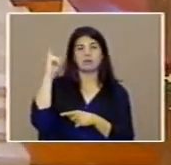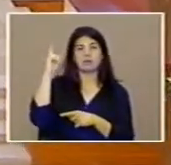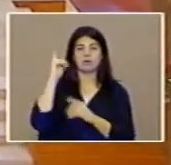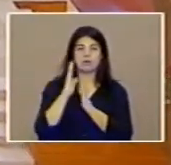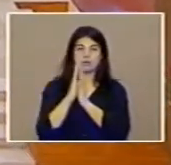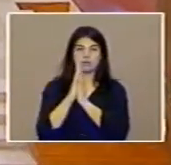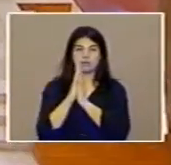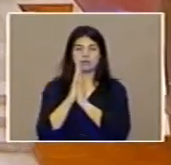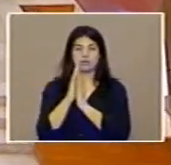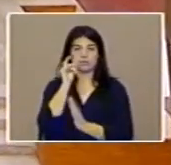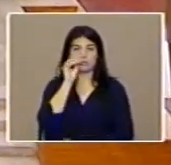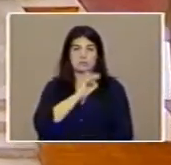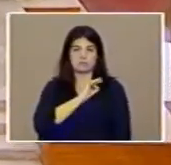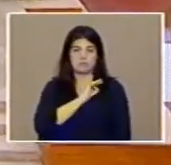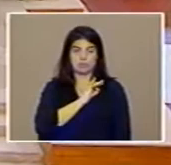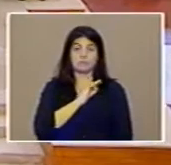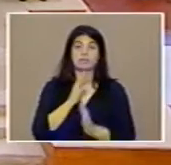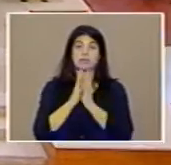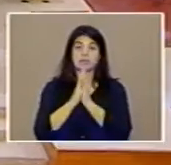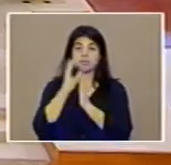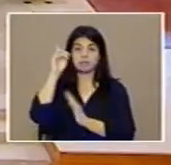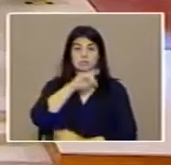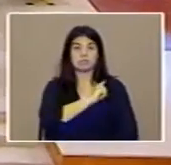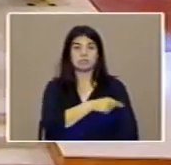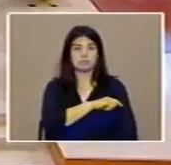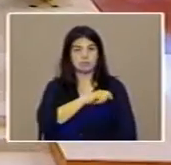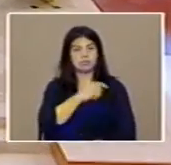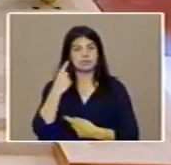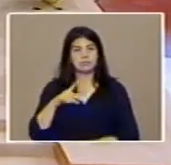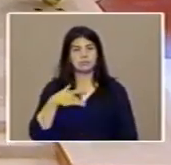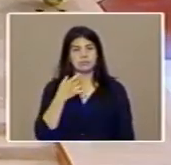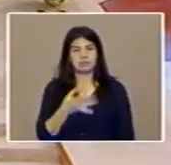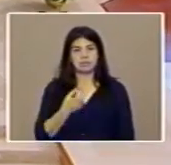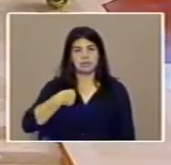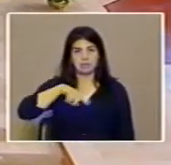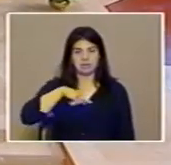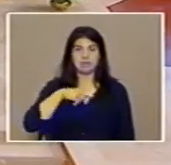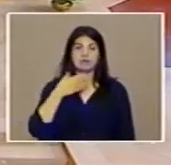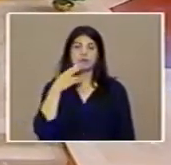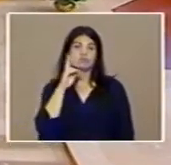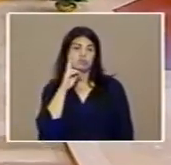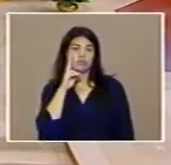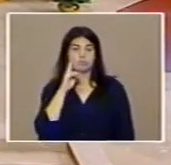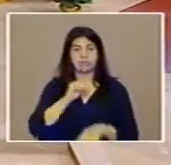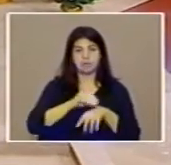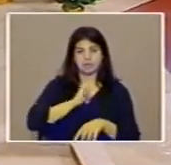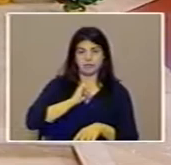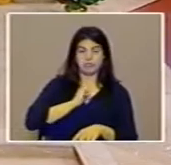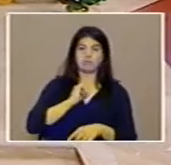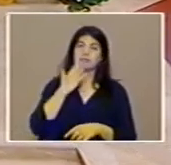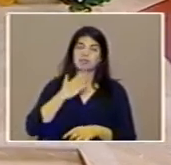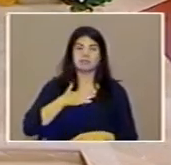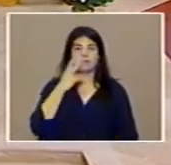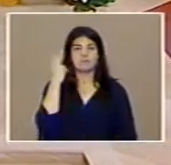Deus nosso senhor Deus todo-poderoso tenha compaixão de nós perdoe os nossos pecados e nos conduza